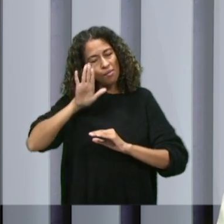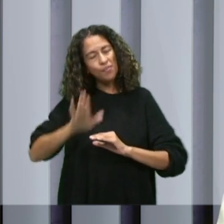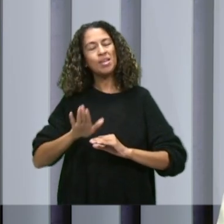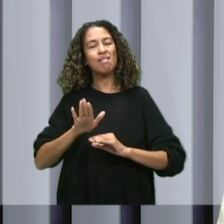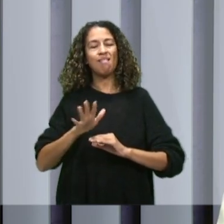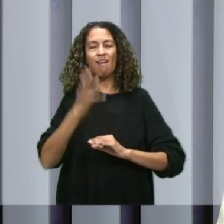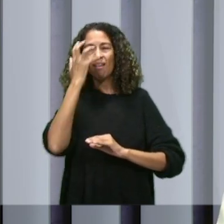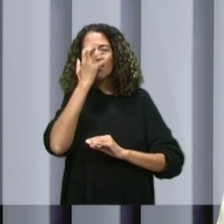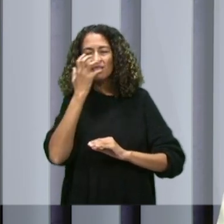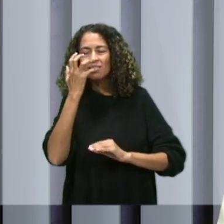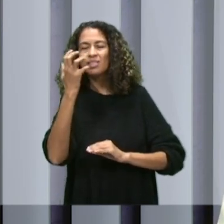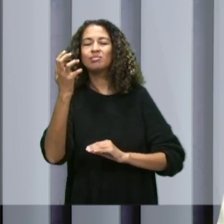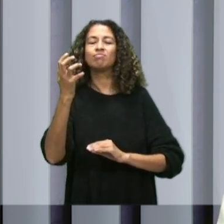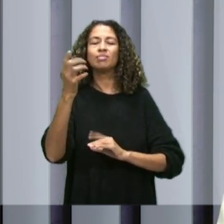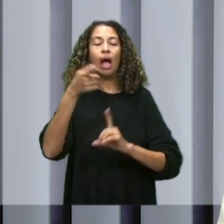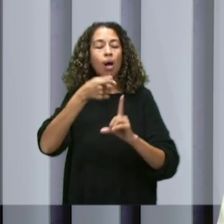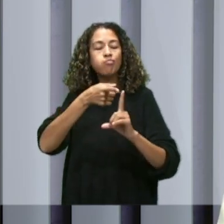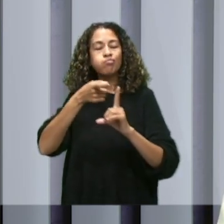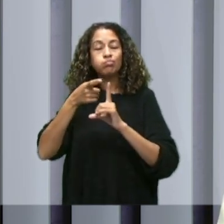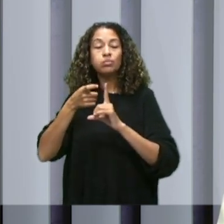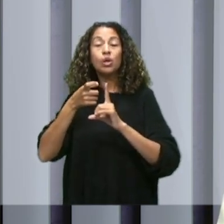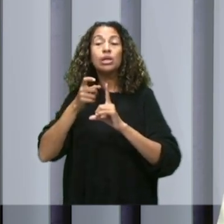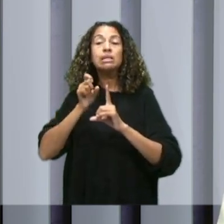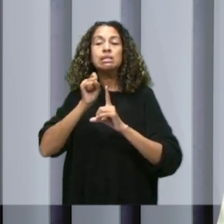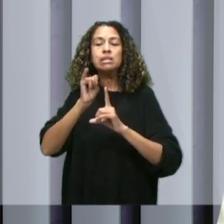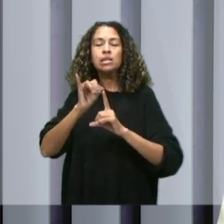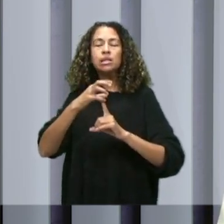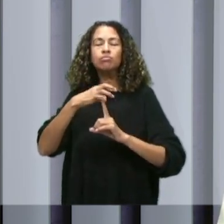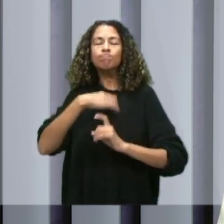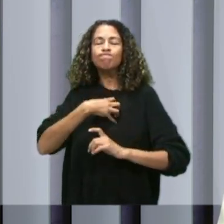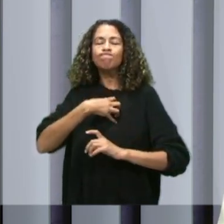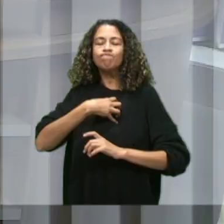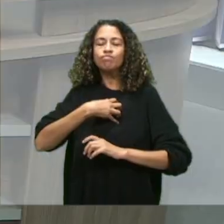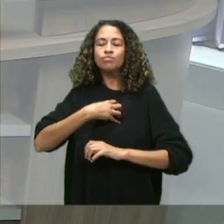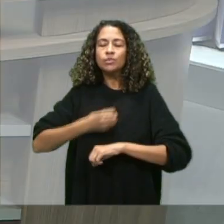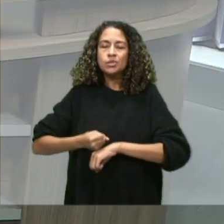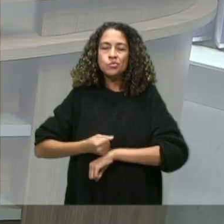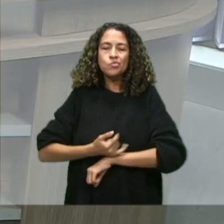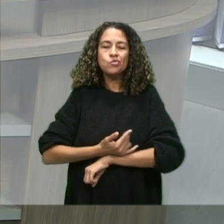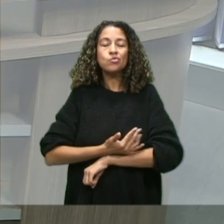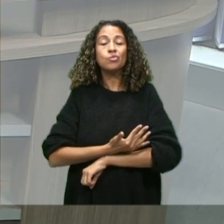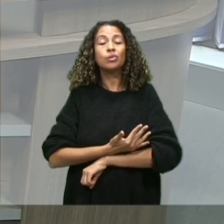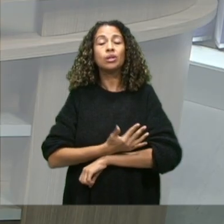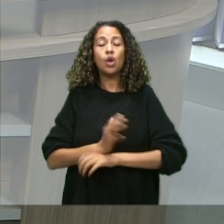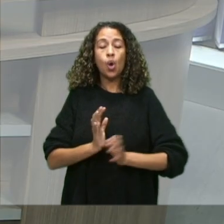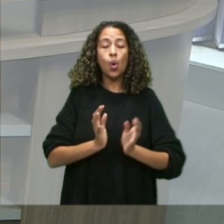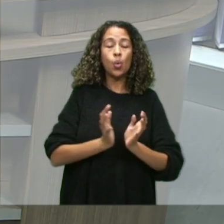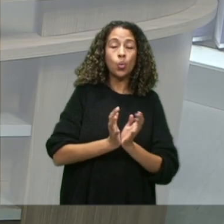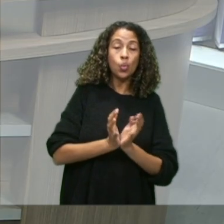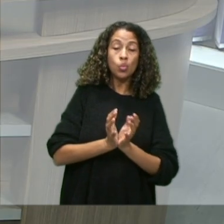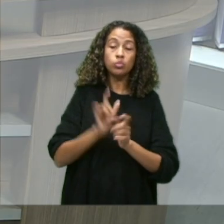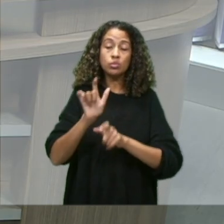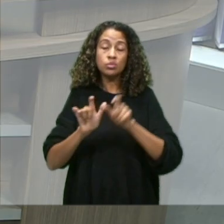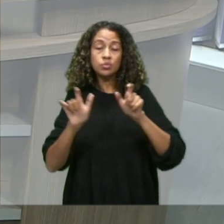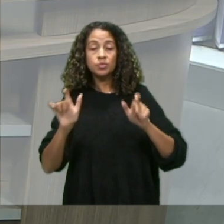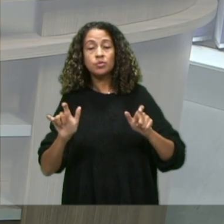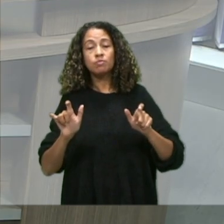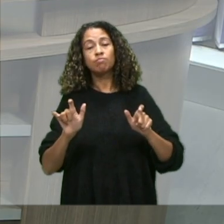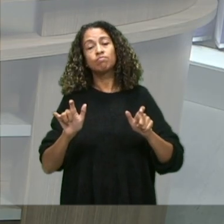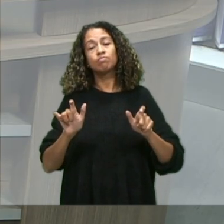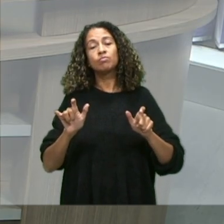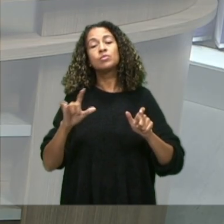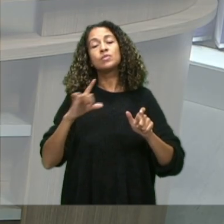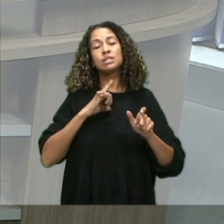Quando ele passa pelo coração, pela percepção desse grupo, dessas pessoas, quando você tem um